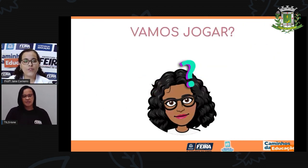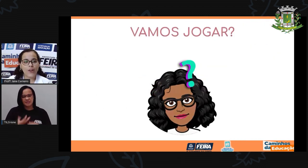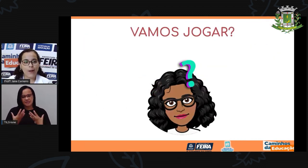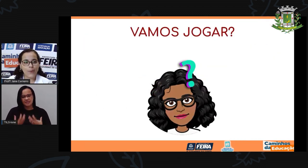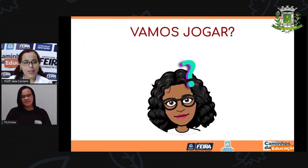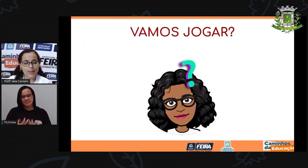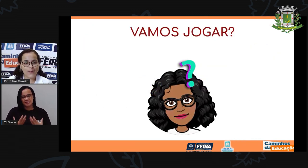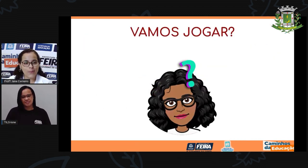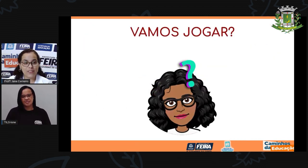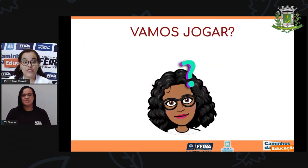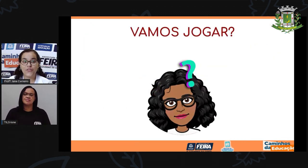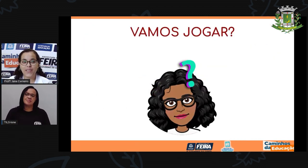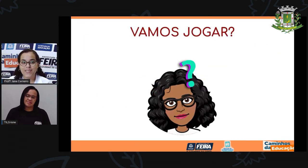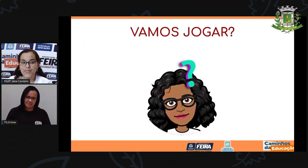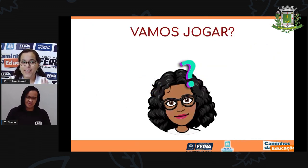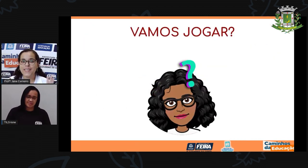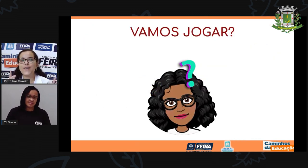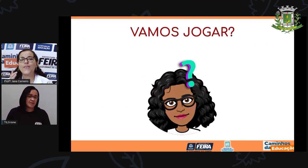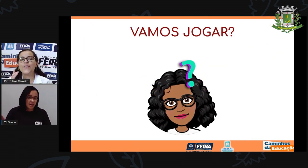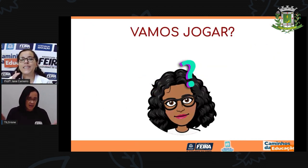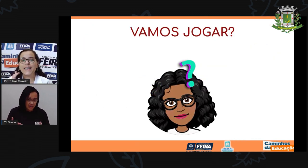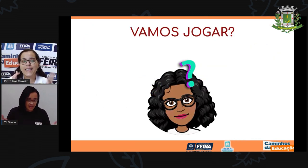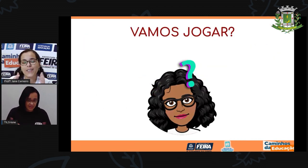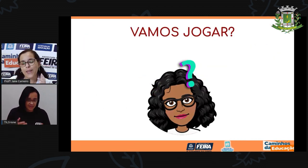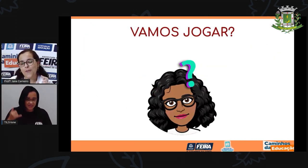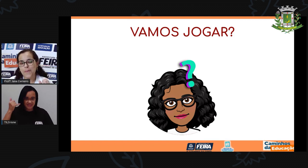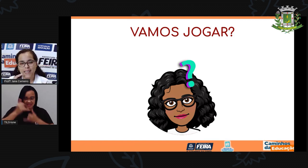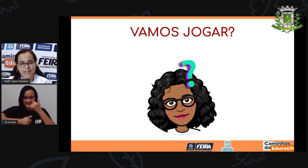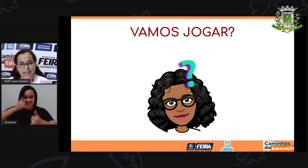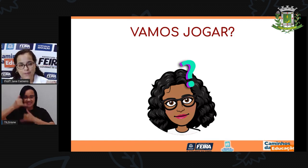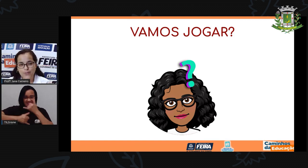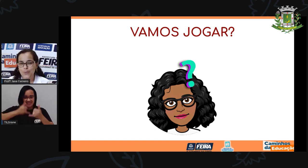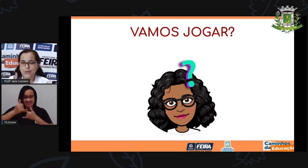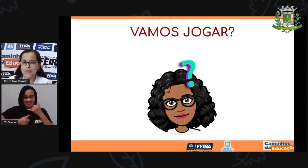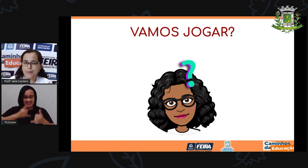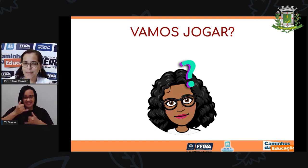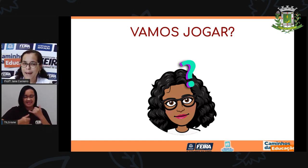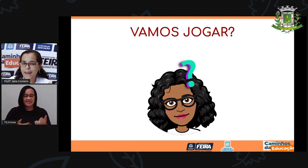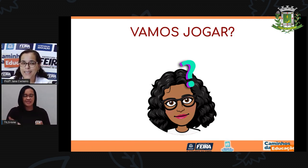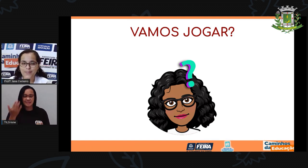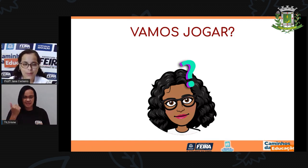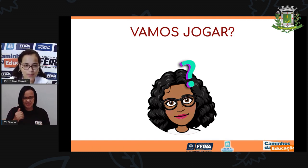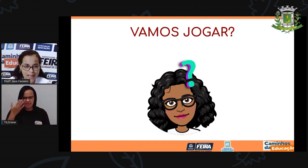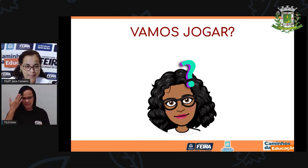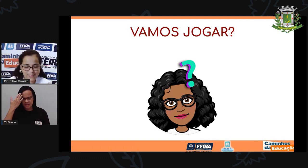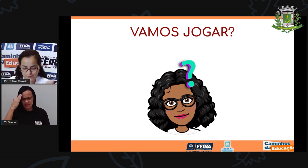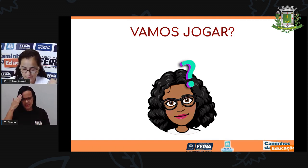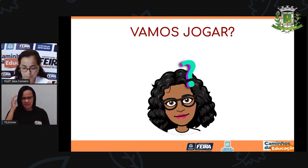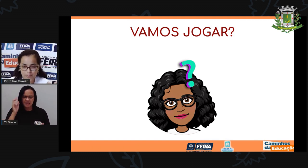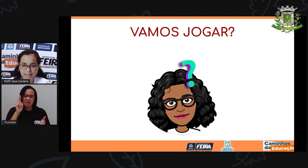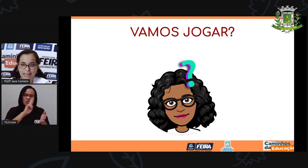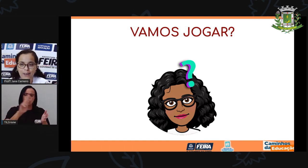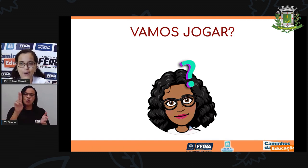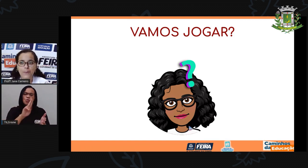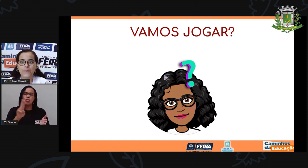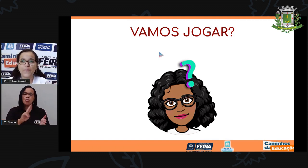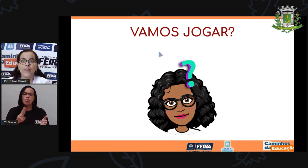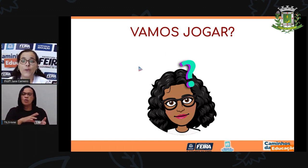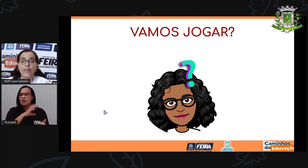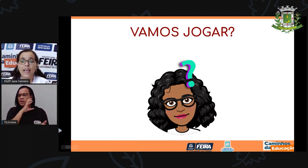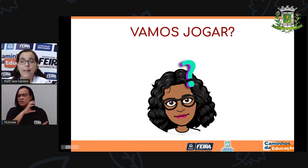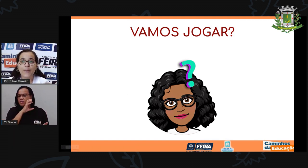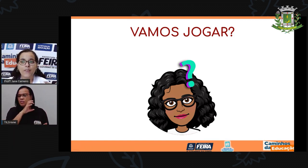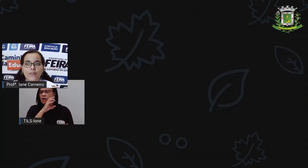Vamos jogar um pouquinho pra gente ver se vocês estão entendendo aí como é que escreve os nomes dos animais. Vamos lá? Vamos brincar, ó.